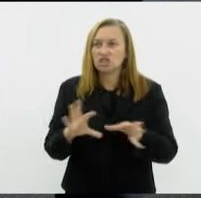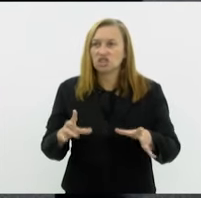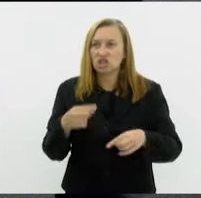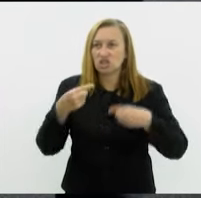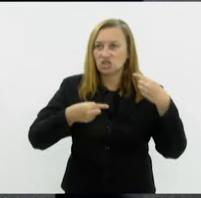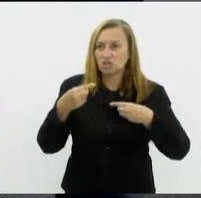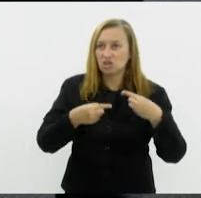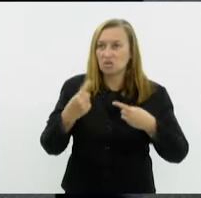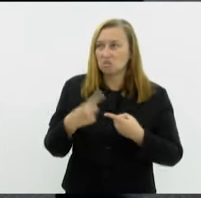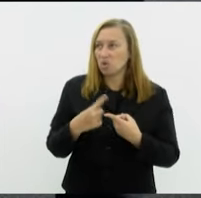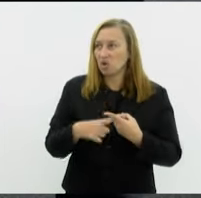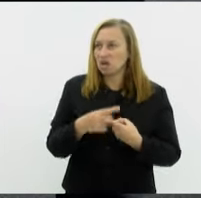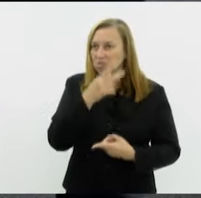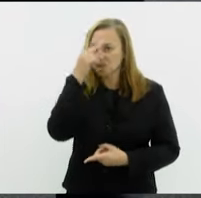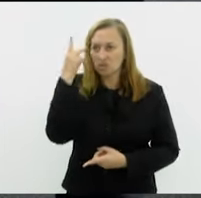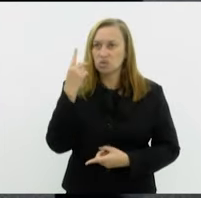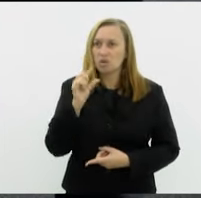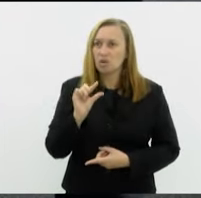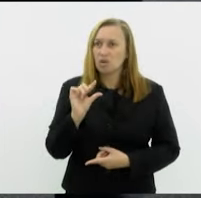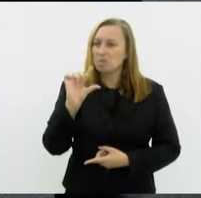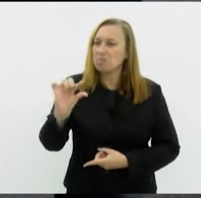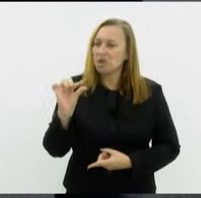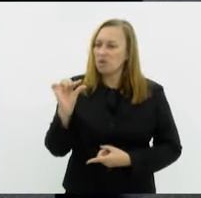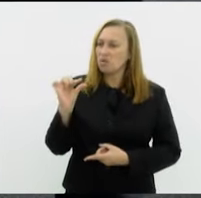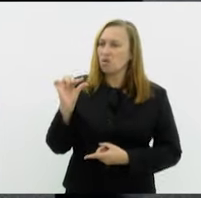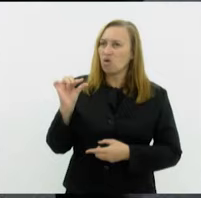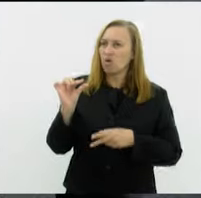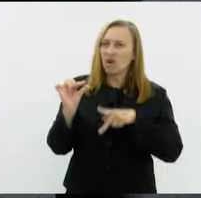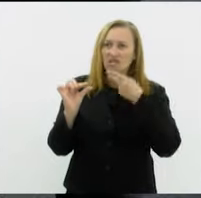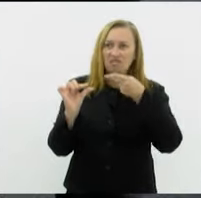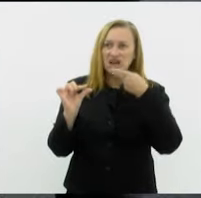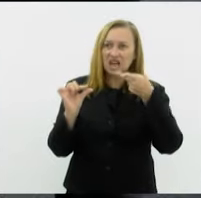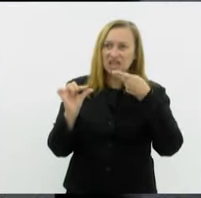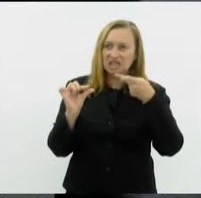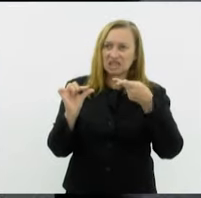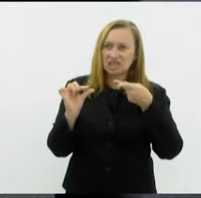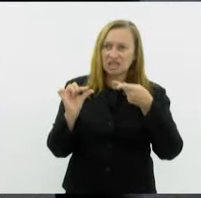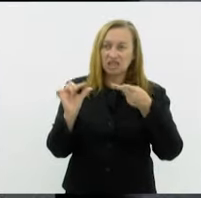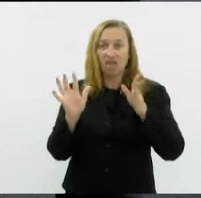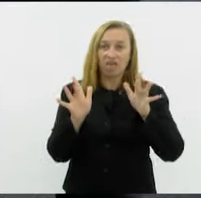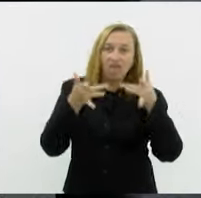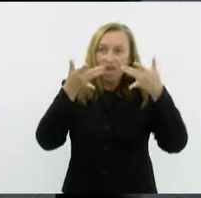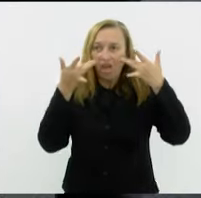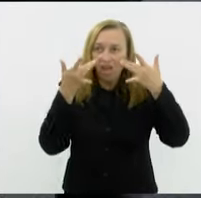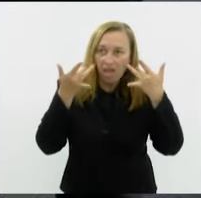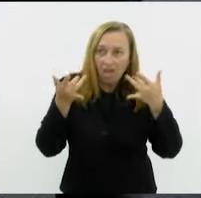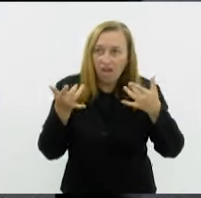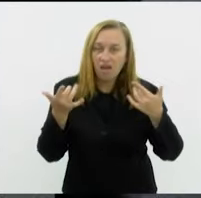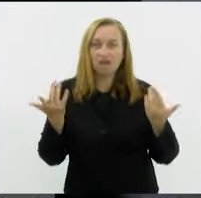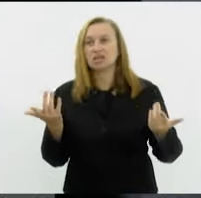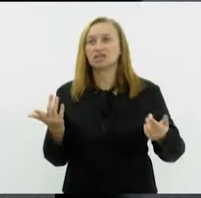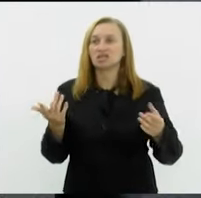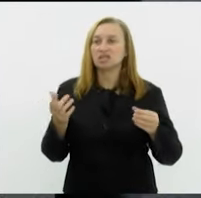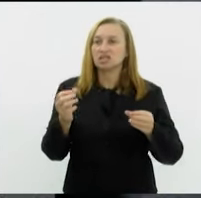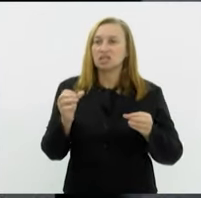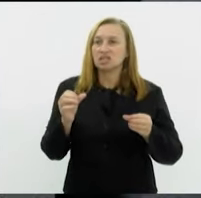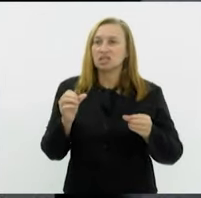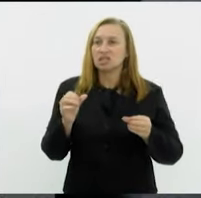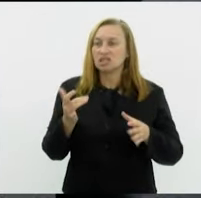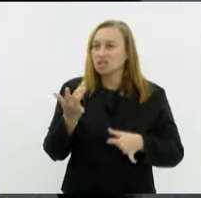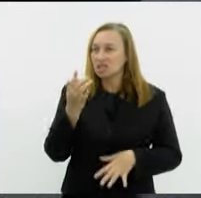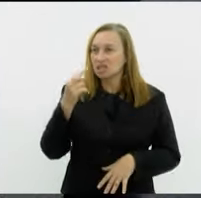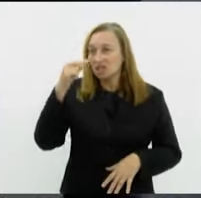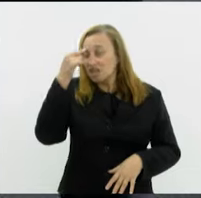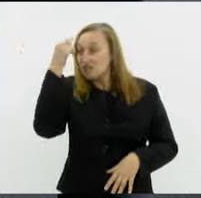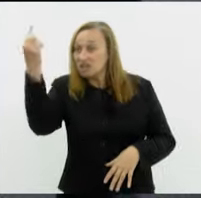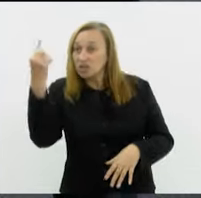porque alguém pegou um pedacinho da minha fala, fez um espetáculo, recortou, colocou nas suas redes